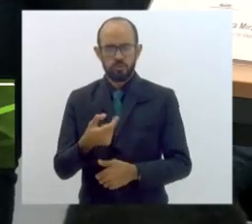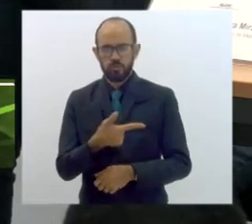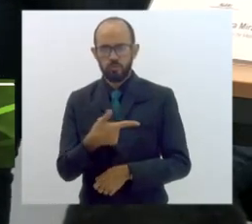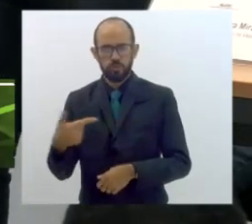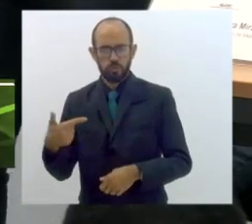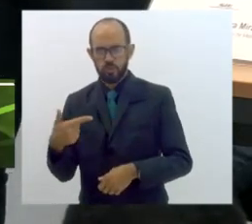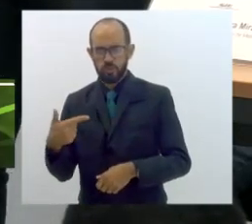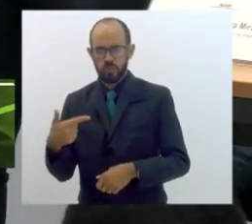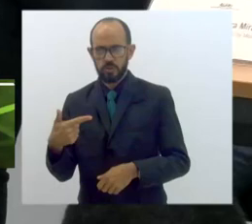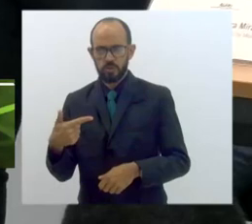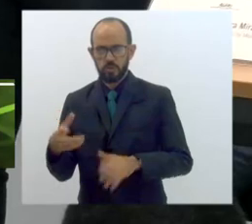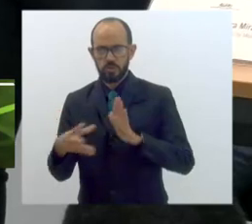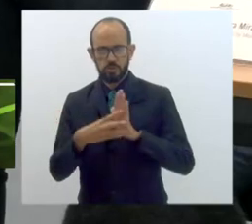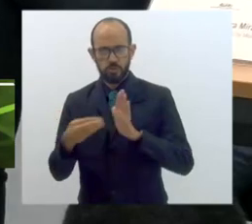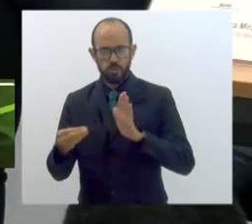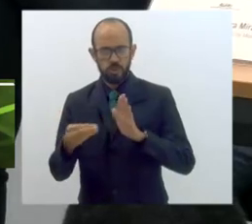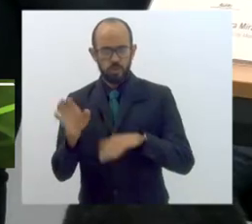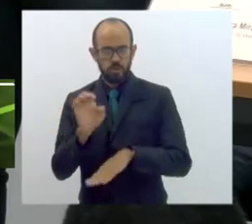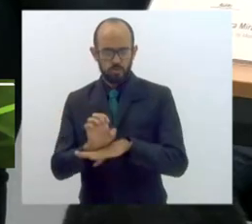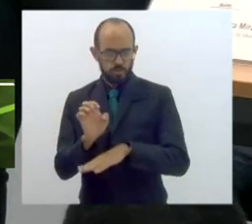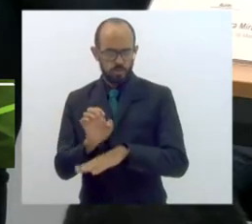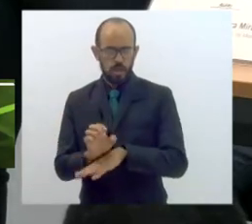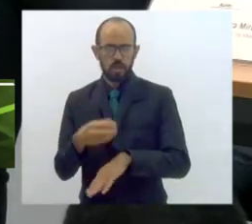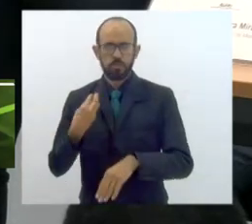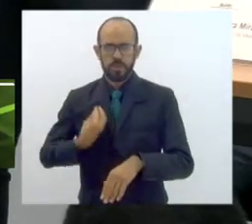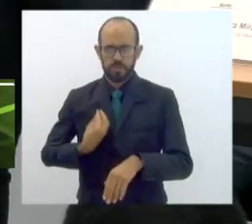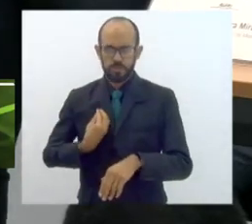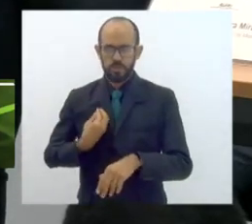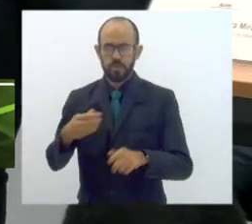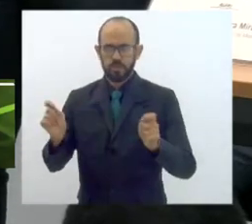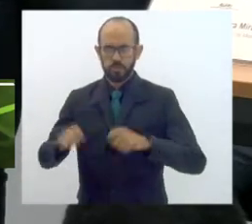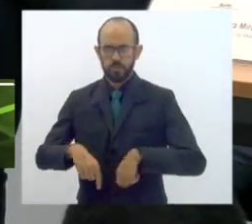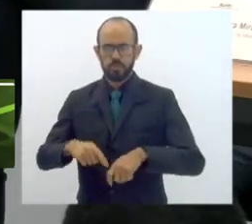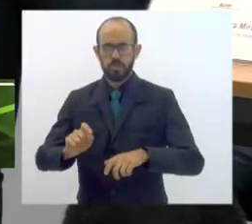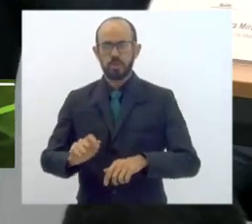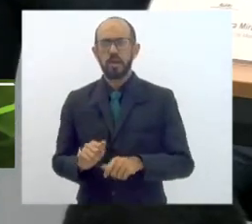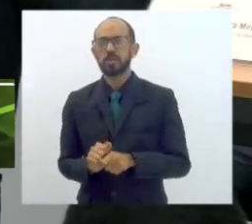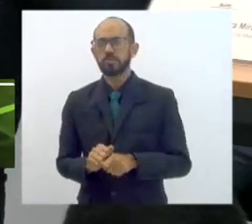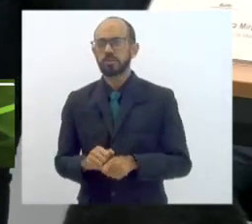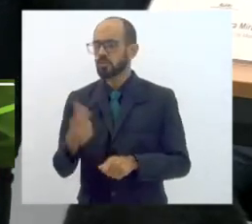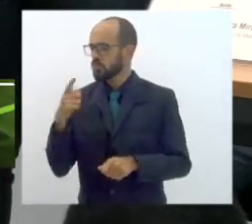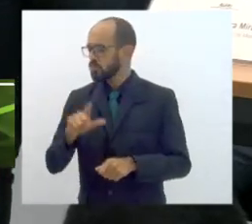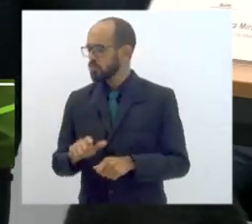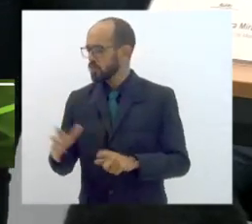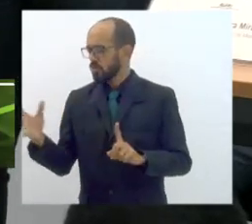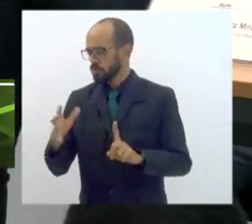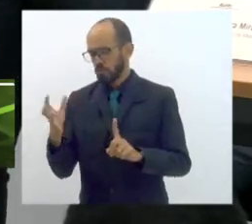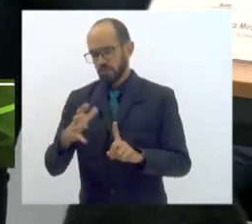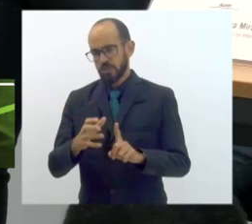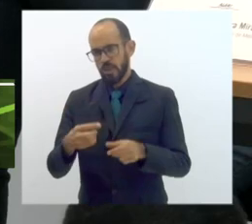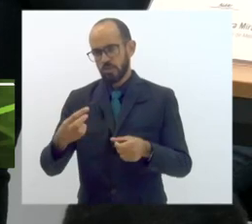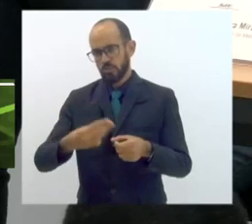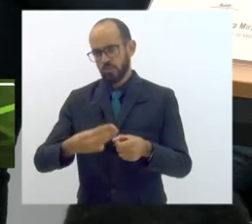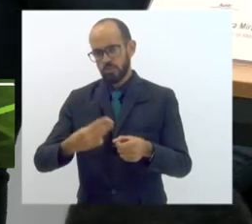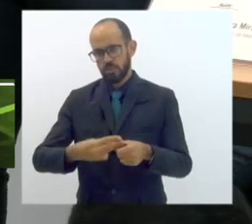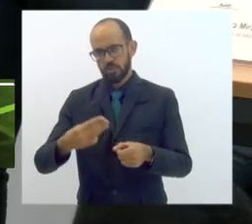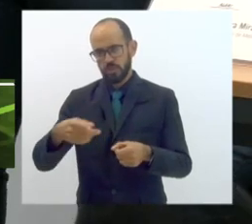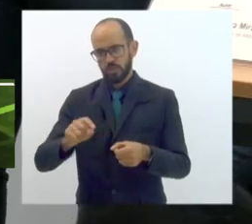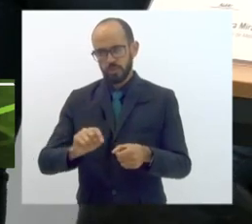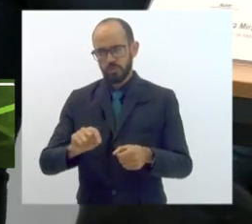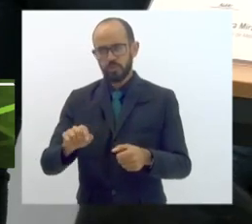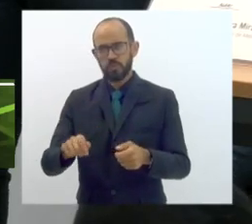formato, já do Estado, está participando, né, dessa possibilidade. Então, a gente conseguiu convencer os municípios. Nós conseguimos